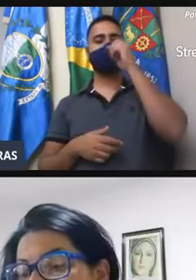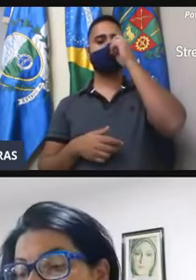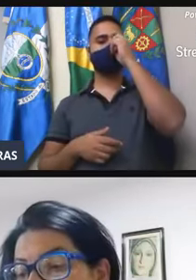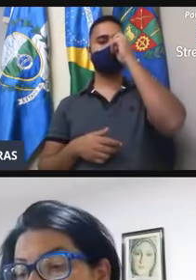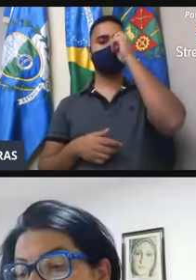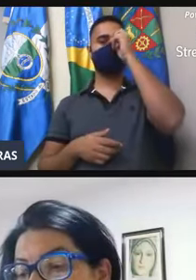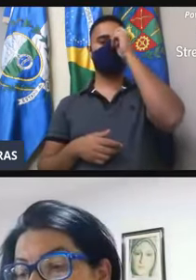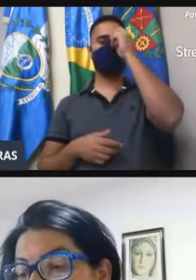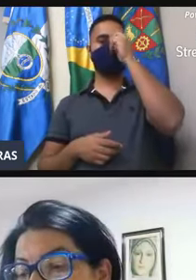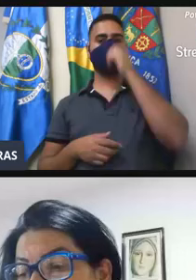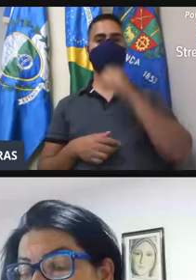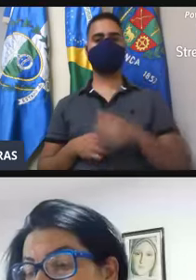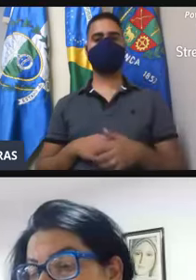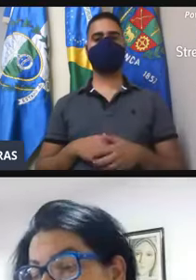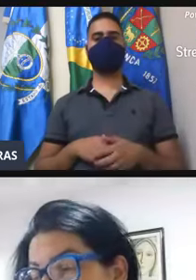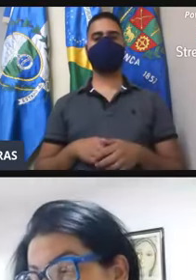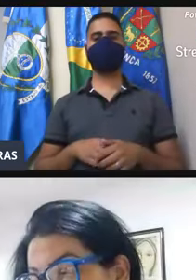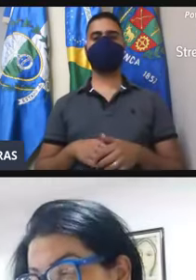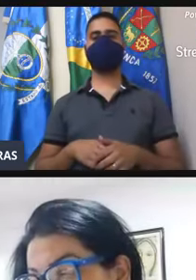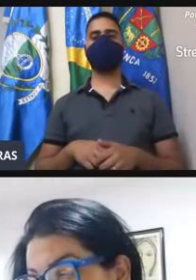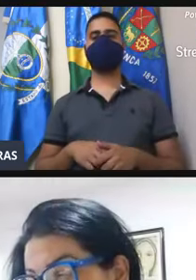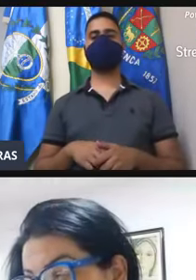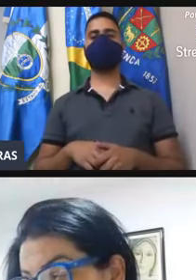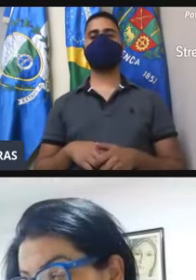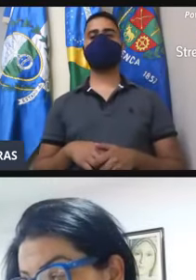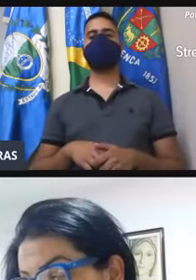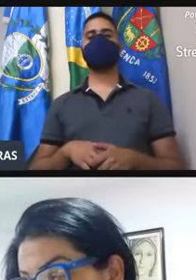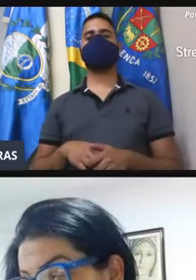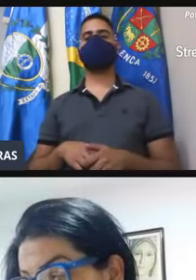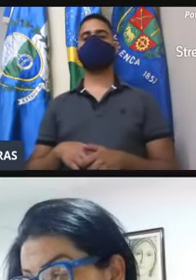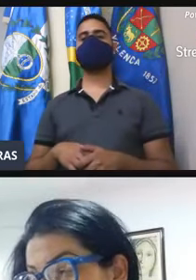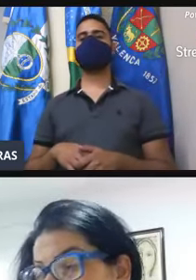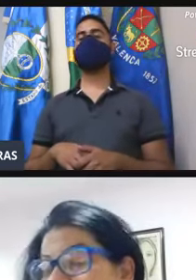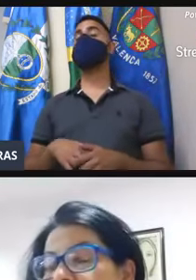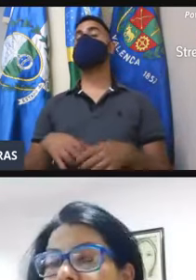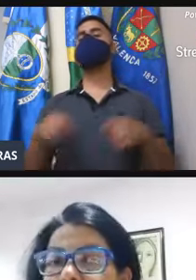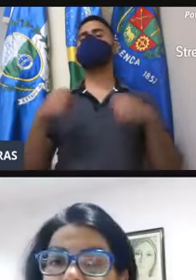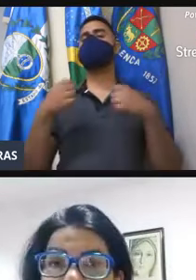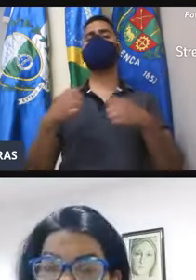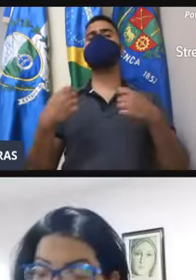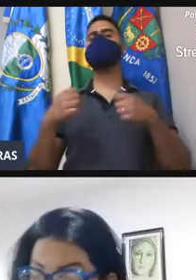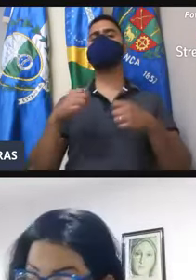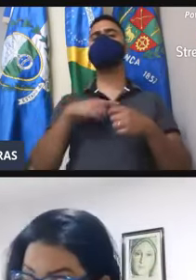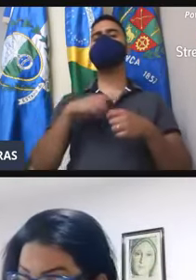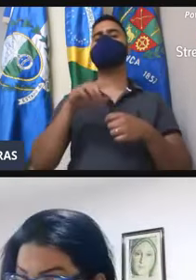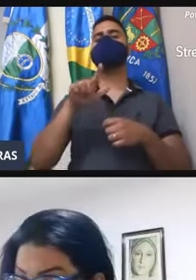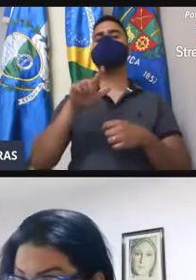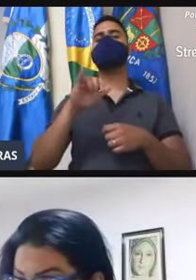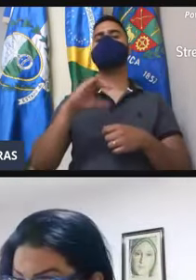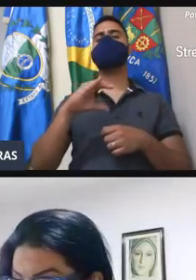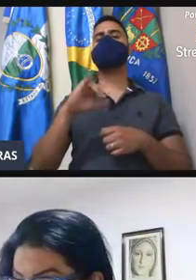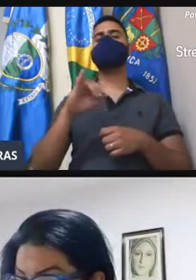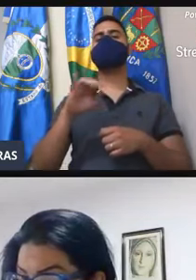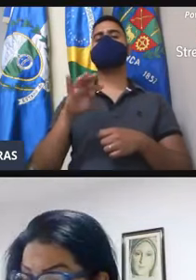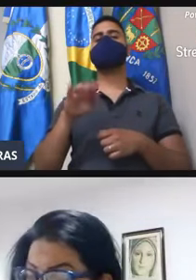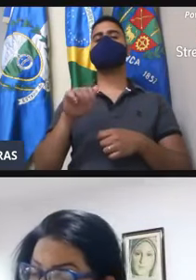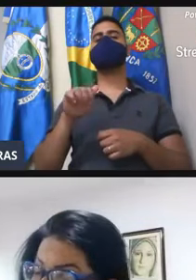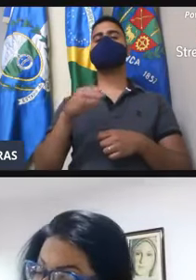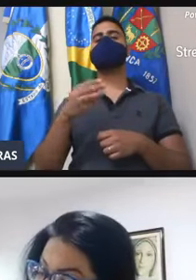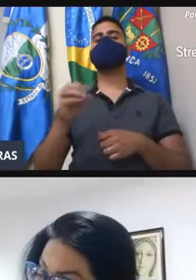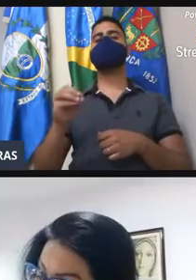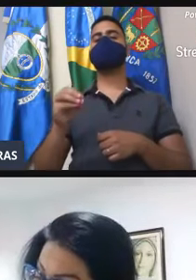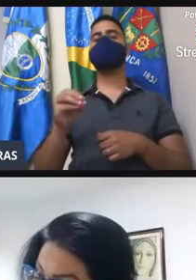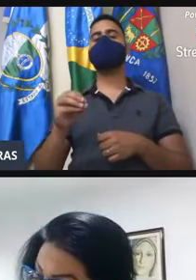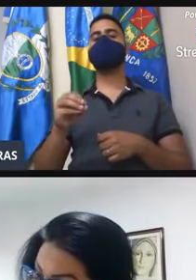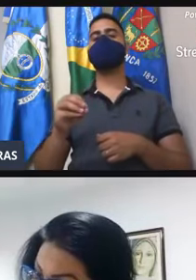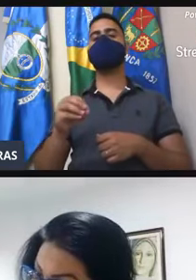se há dispensa de licitação. No momento que, atendendo